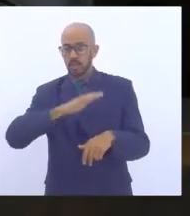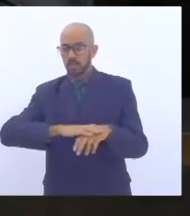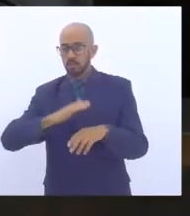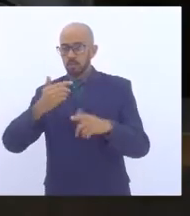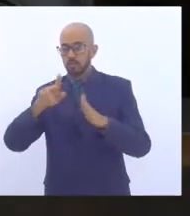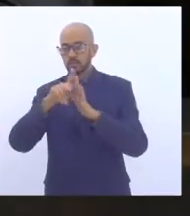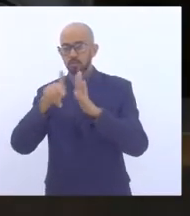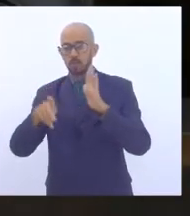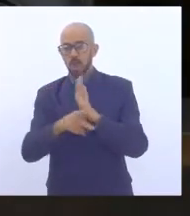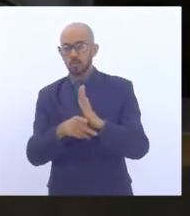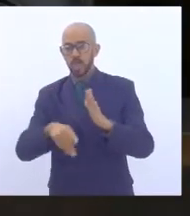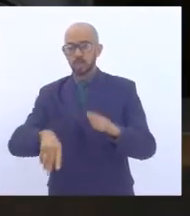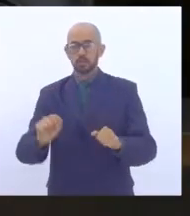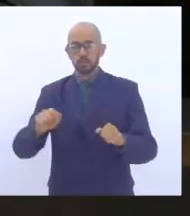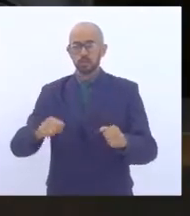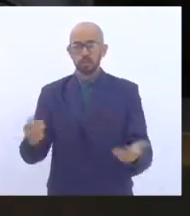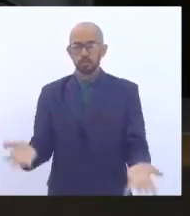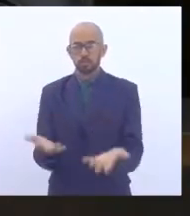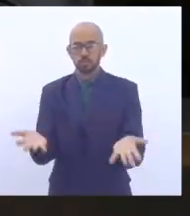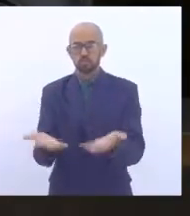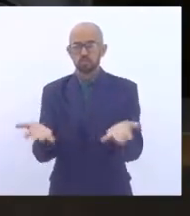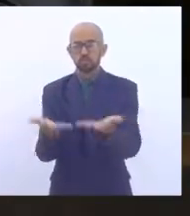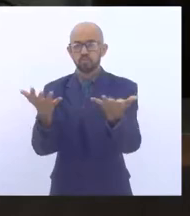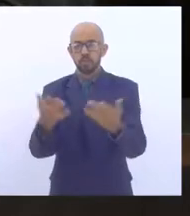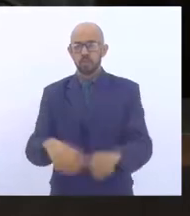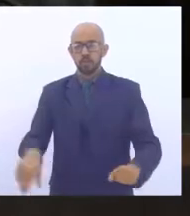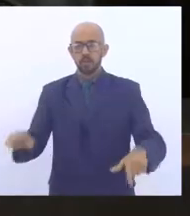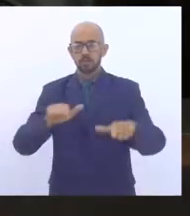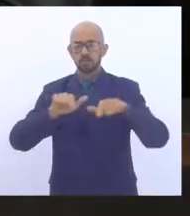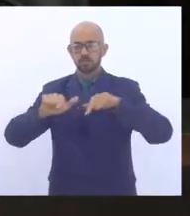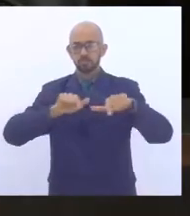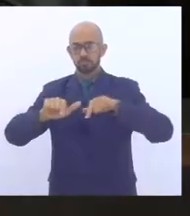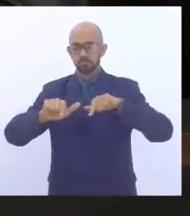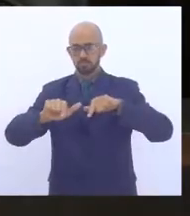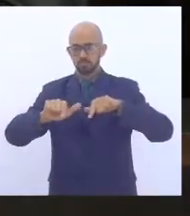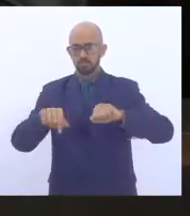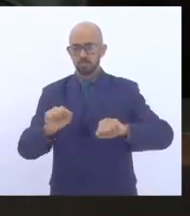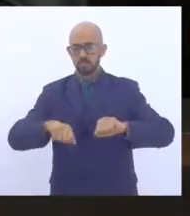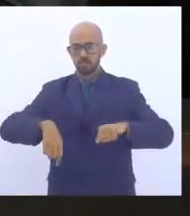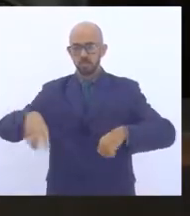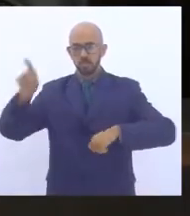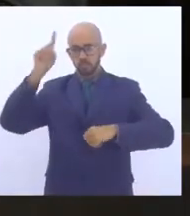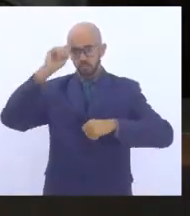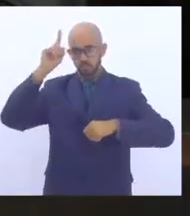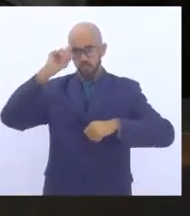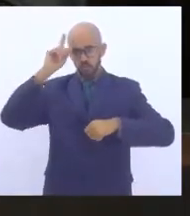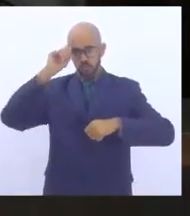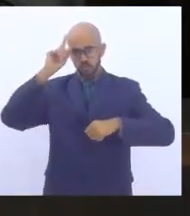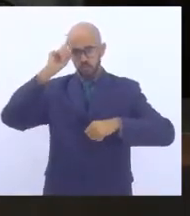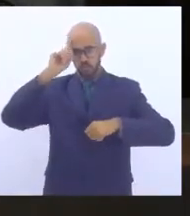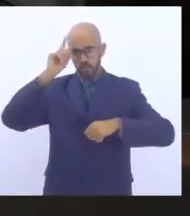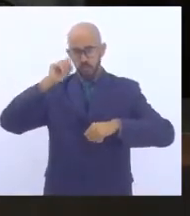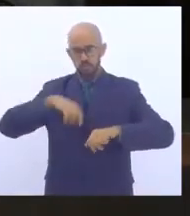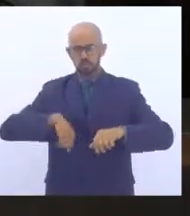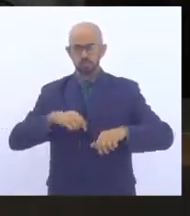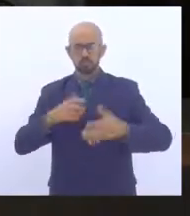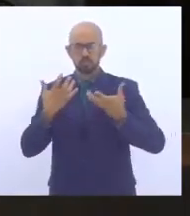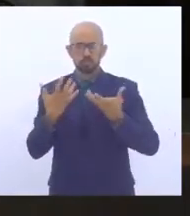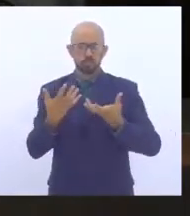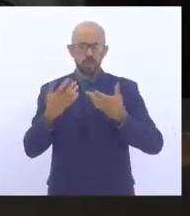projeto que valoriza aí esses trabalhadores que estão no dia a dia buscando